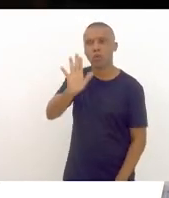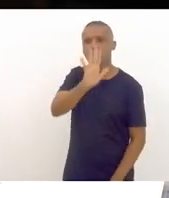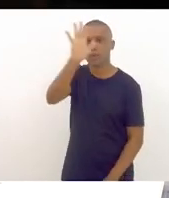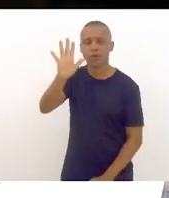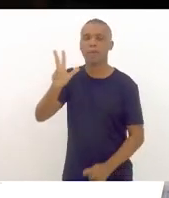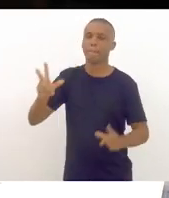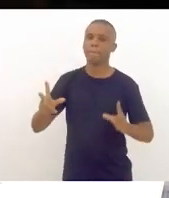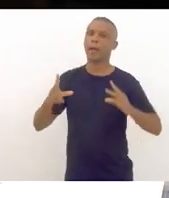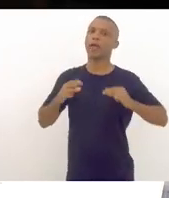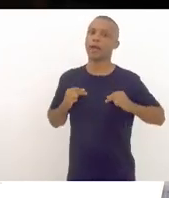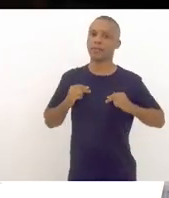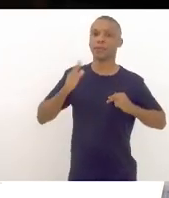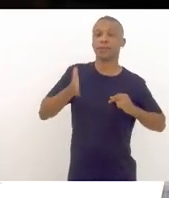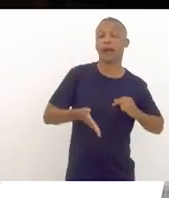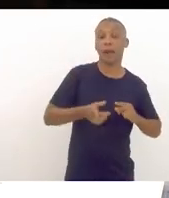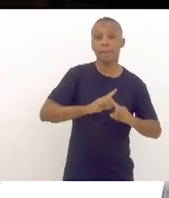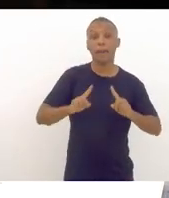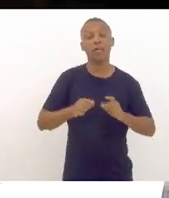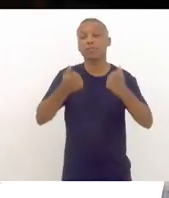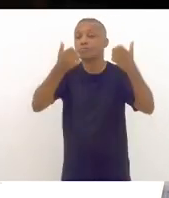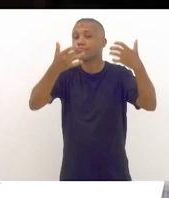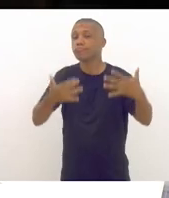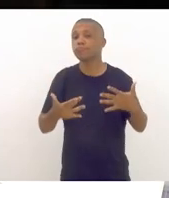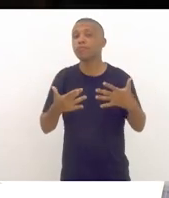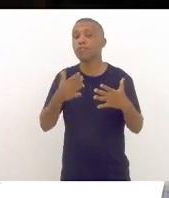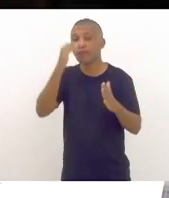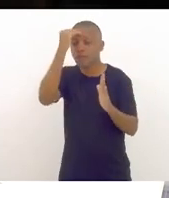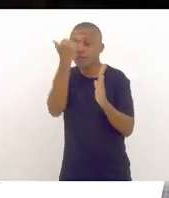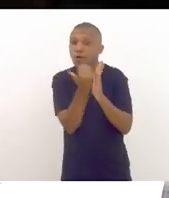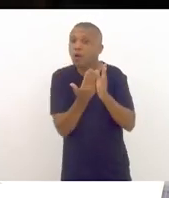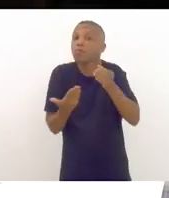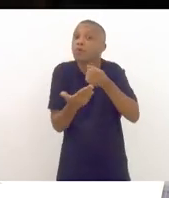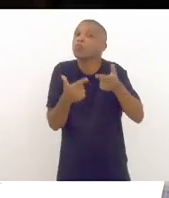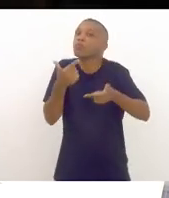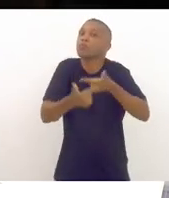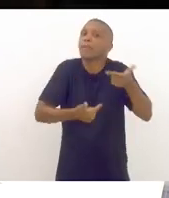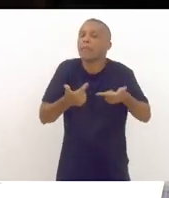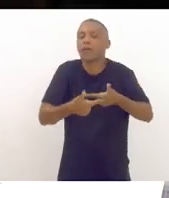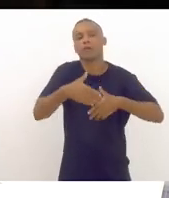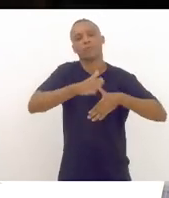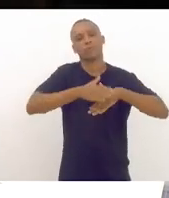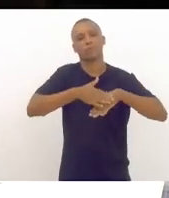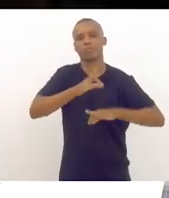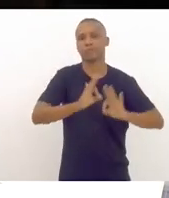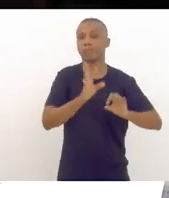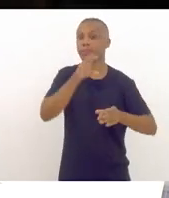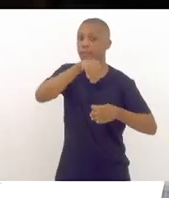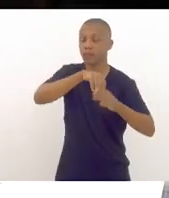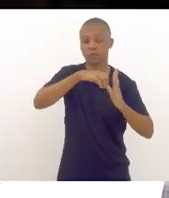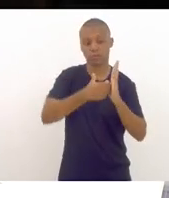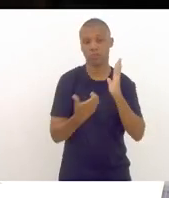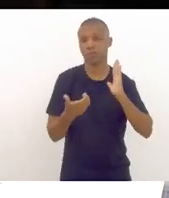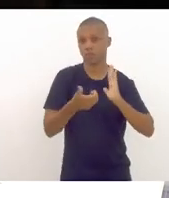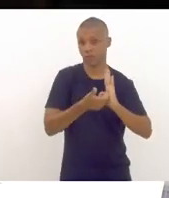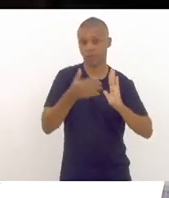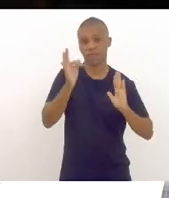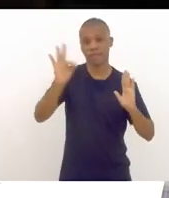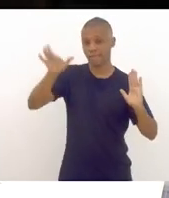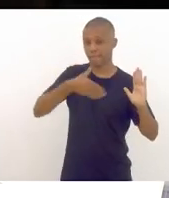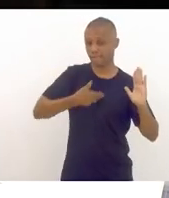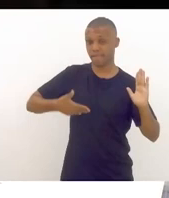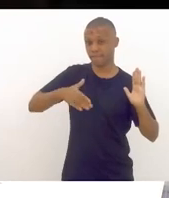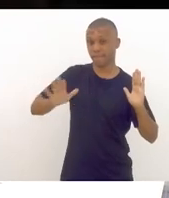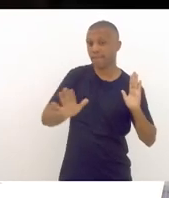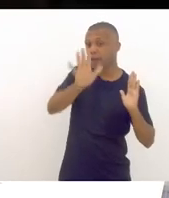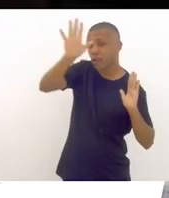honraria, mas a sua justificativa vem baseada no trabalho que o senador vem fazendo no Senado Federal. O senador Romário, que tem um